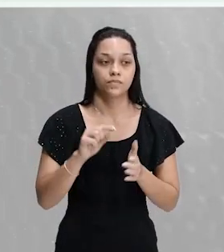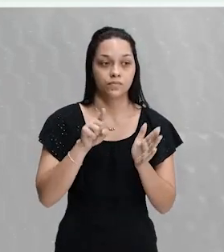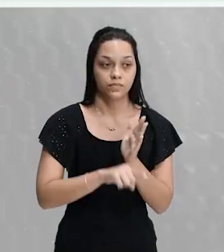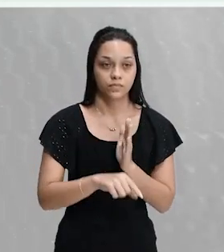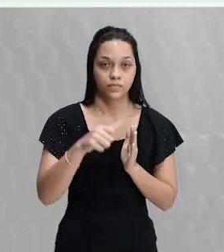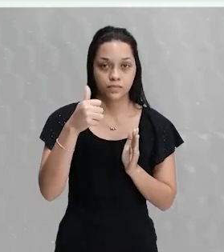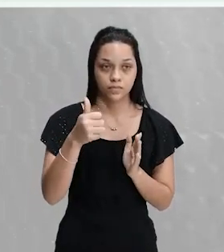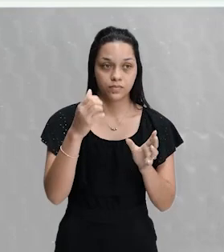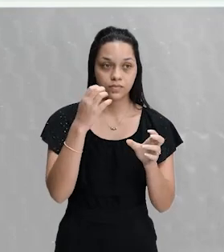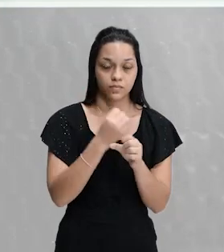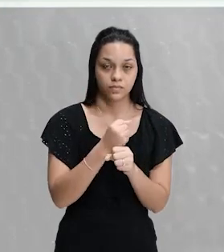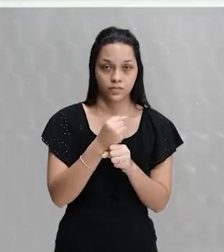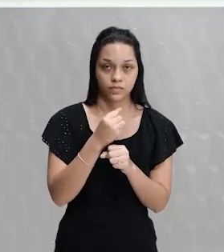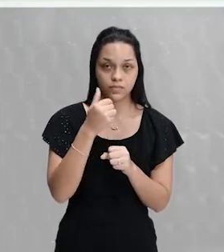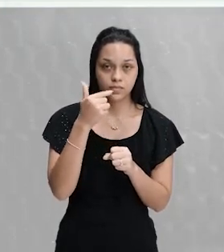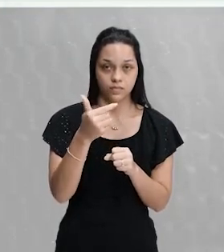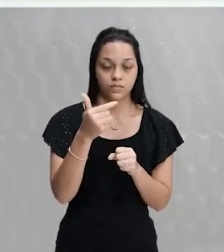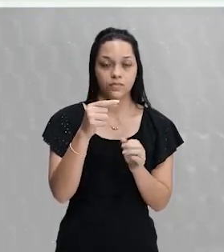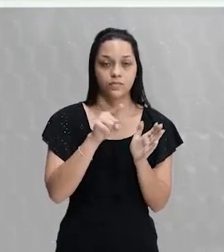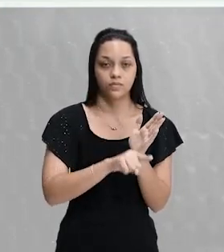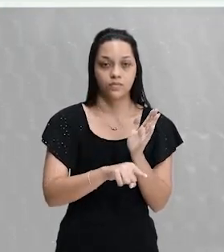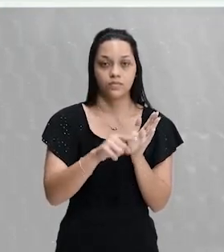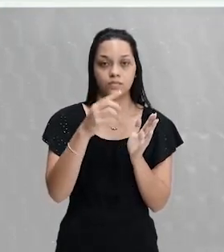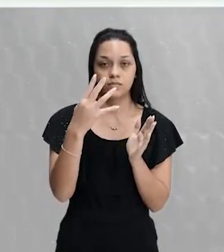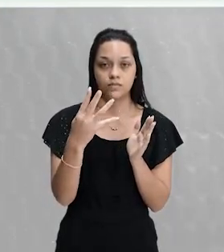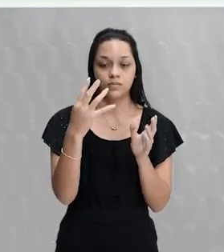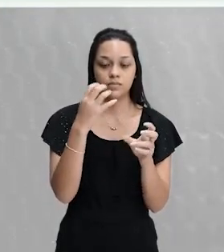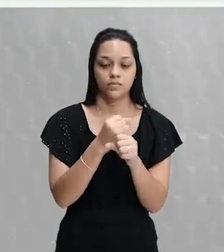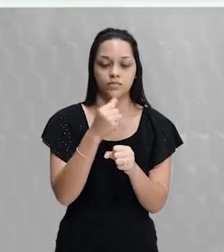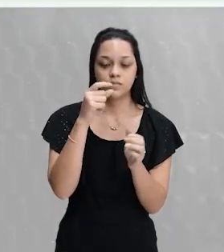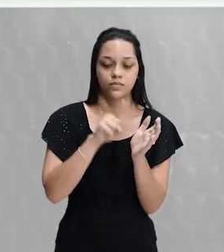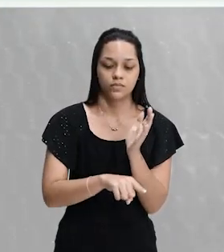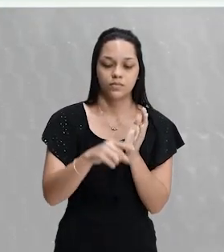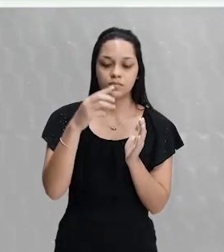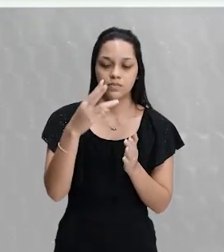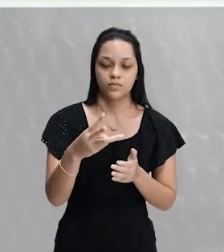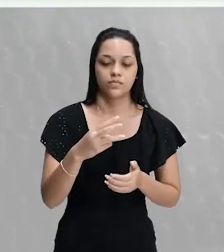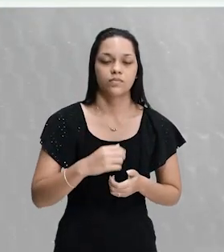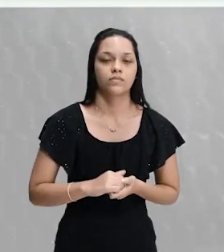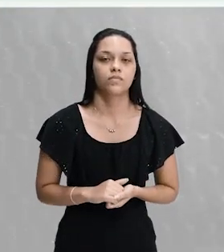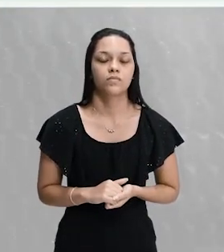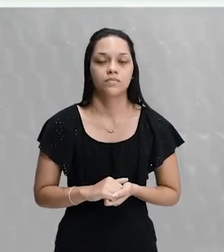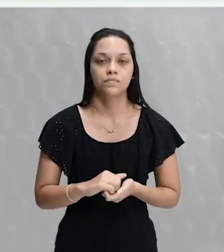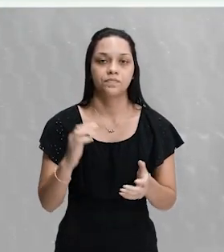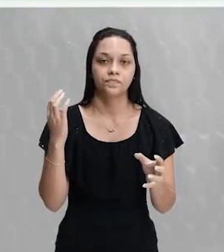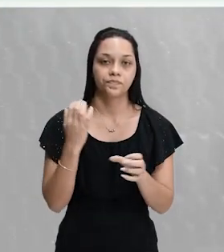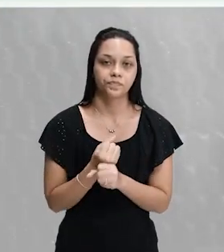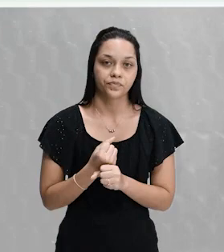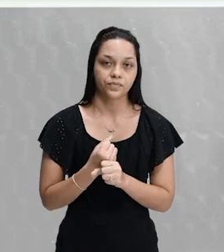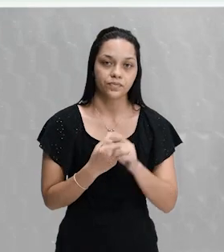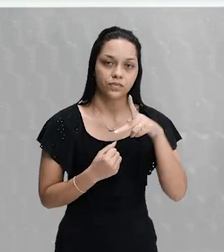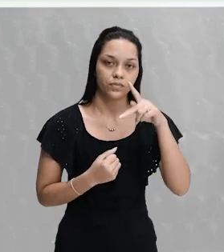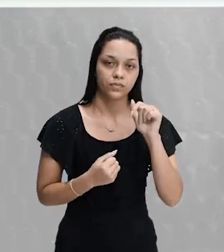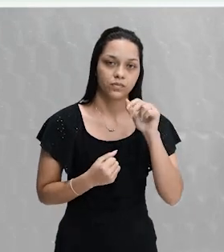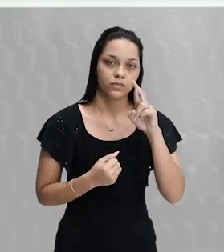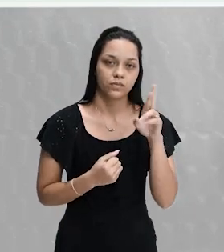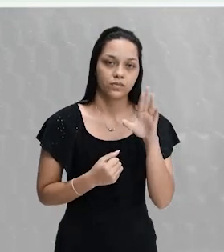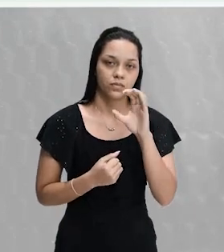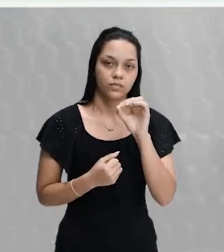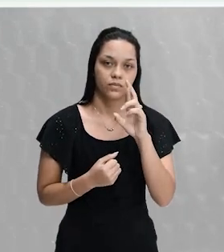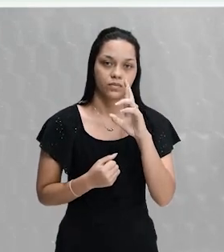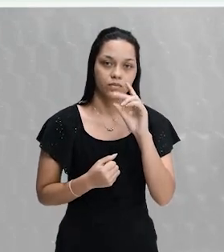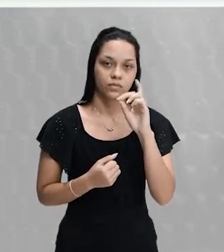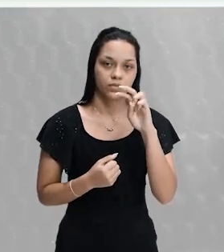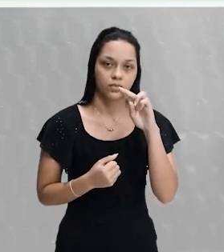Menos 1 ao quadrado dá 1. 1 menos 4 dá menos 3. Formou o par ordenado menos 1 e menos 3.